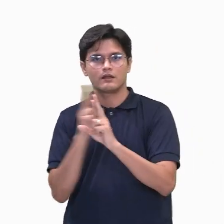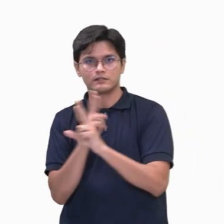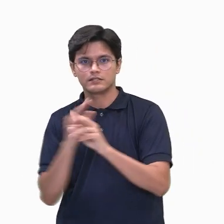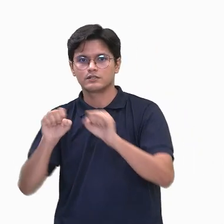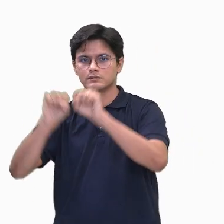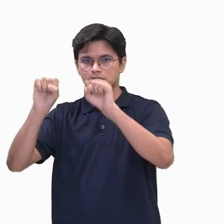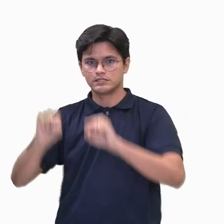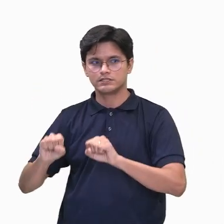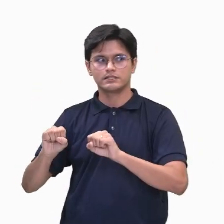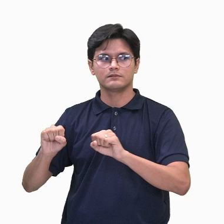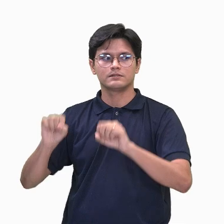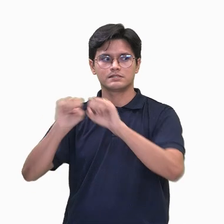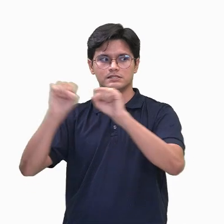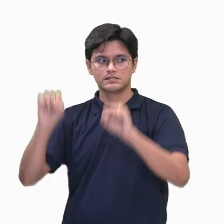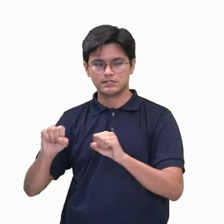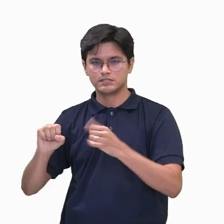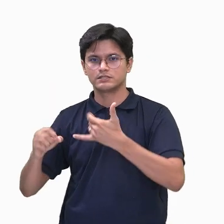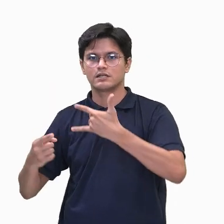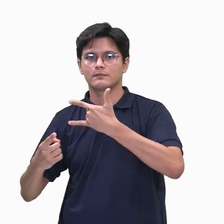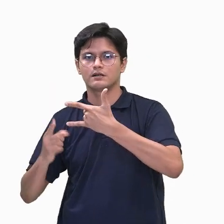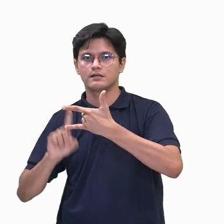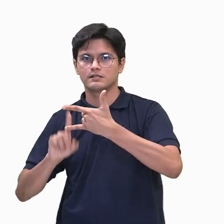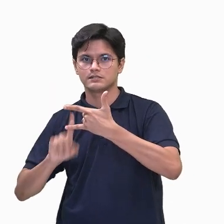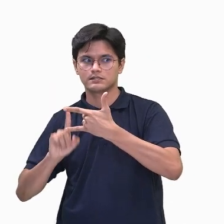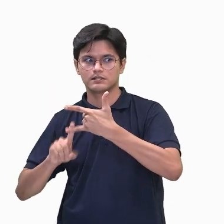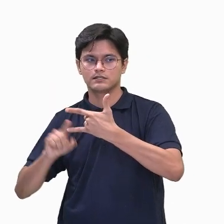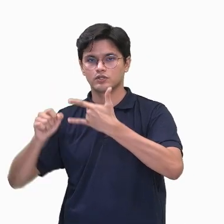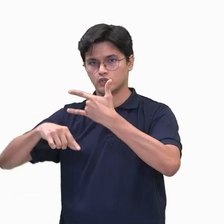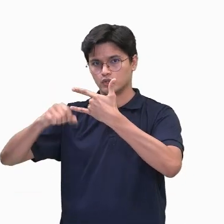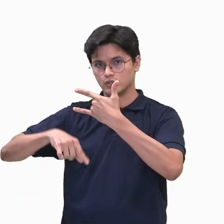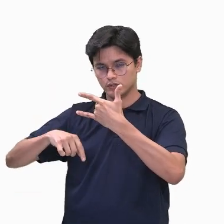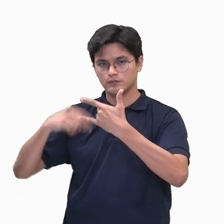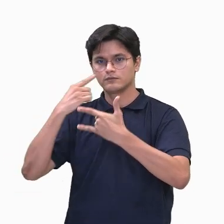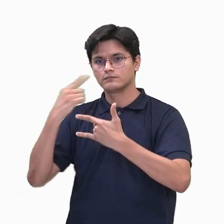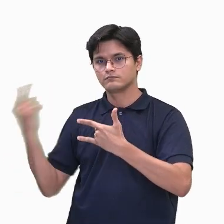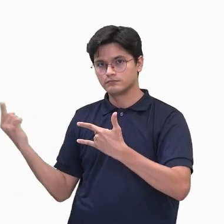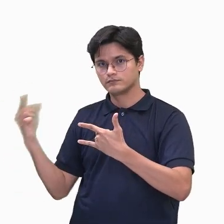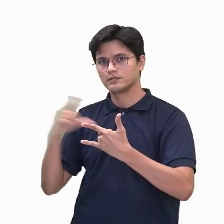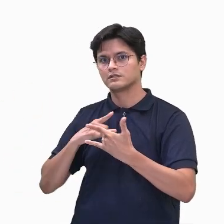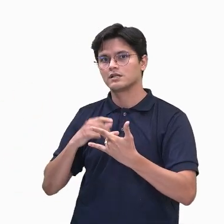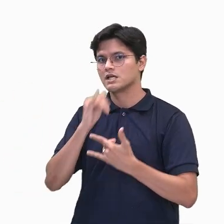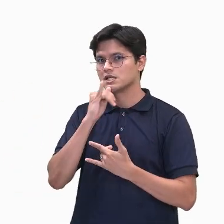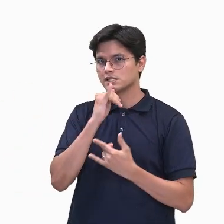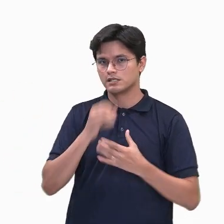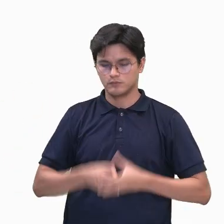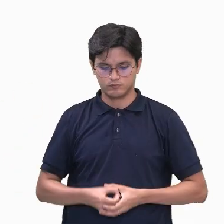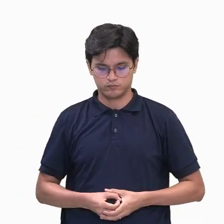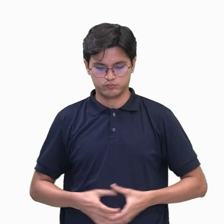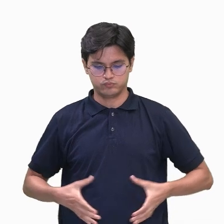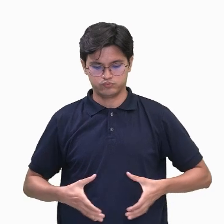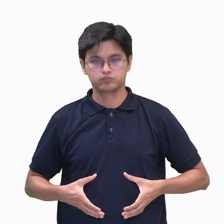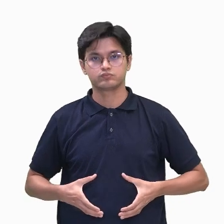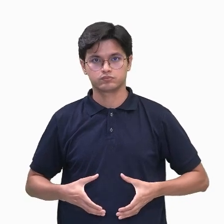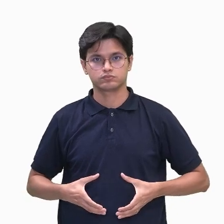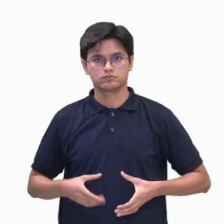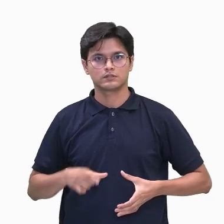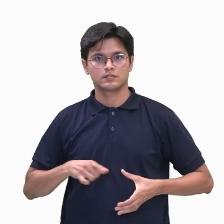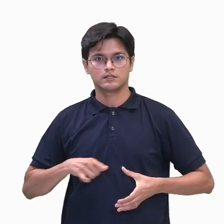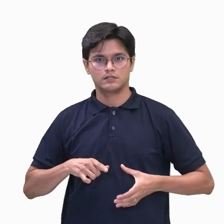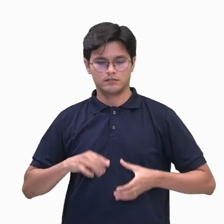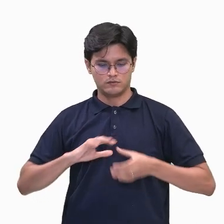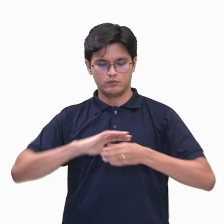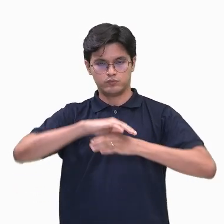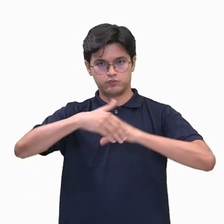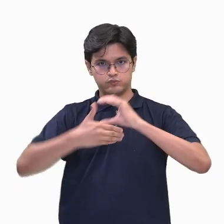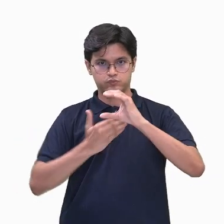falamos também que o tecido epitelial vai estar presente, né, em órgãos como a bexiga. Então, olha aí, revestimento de órgãos